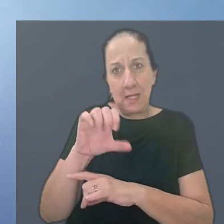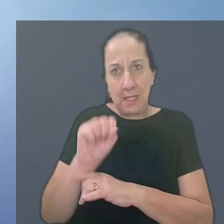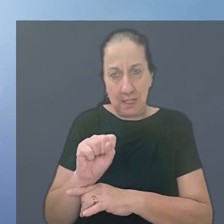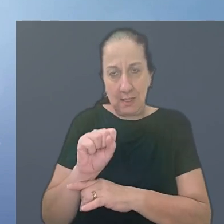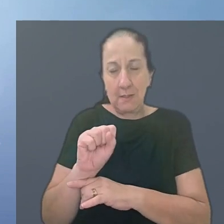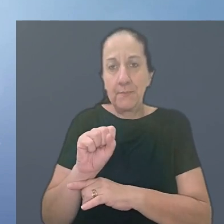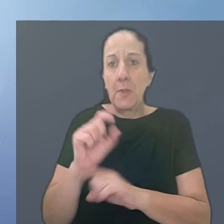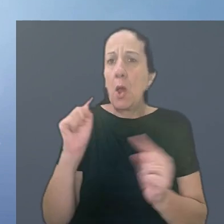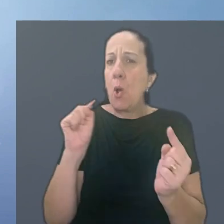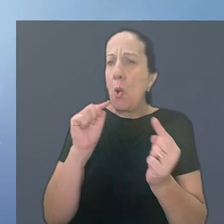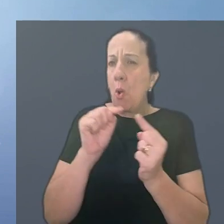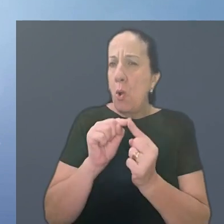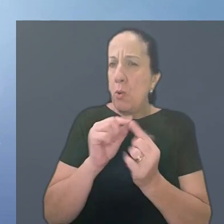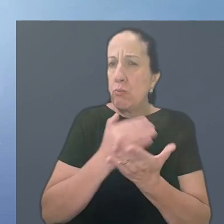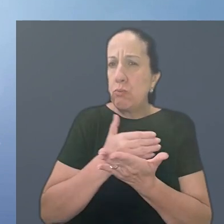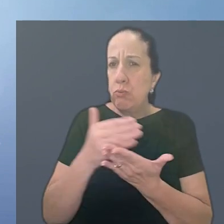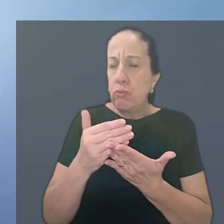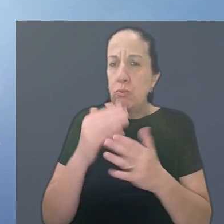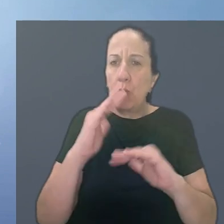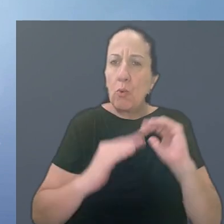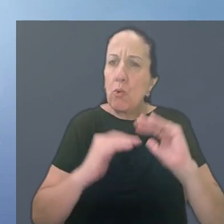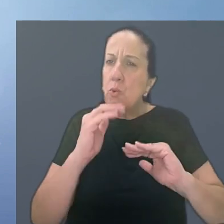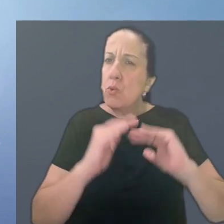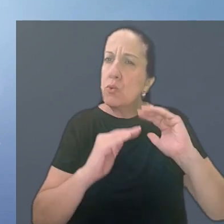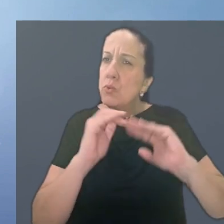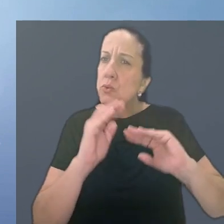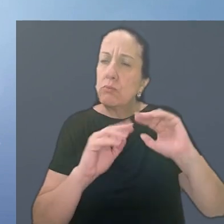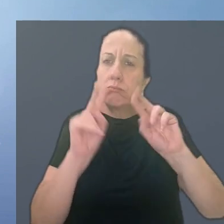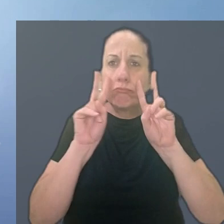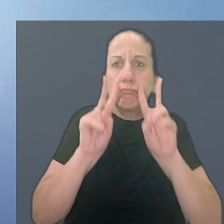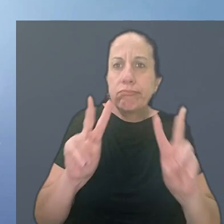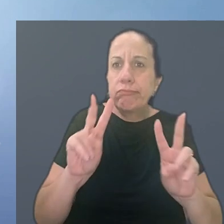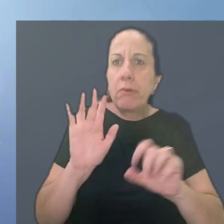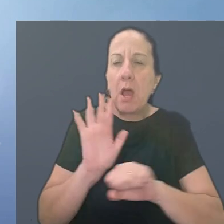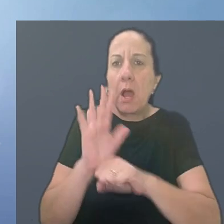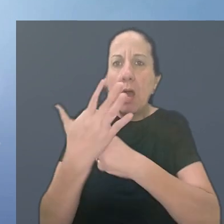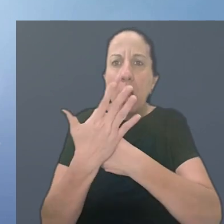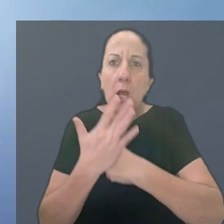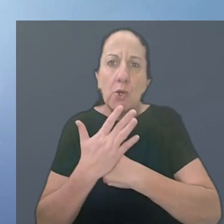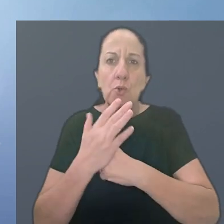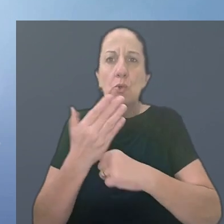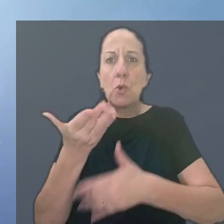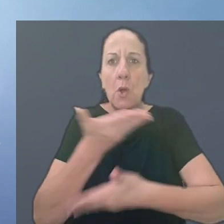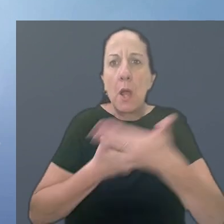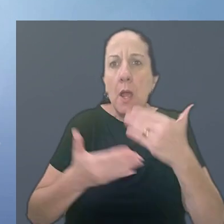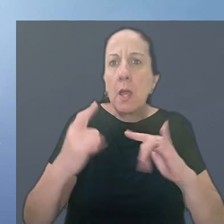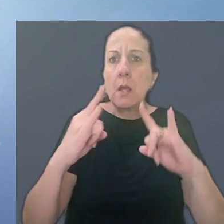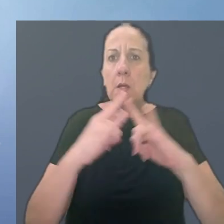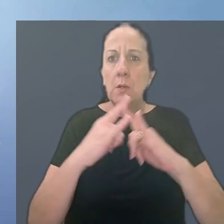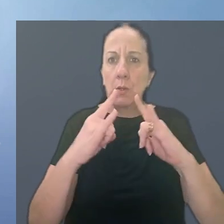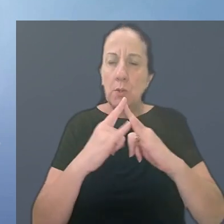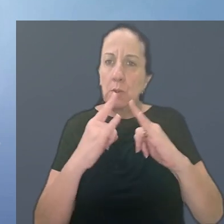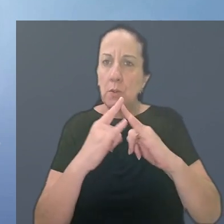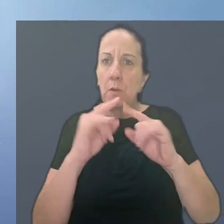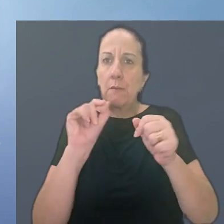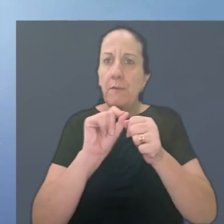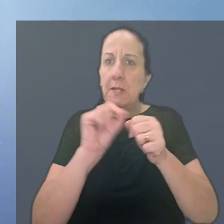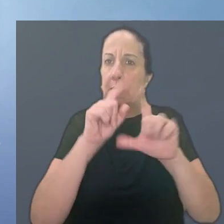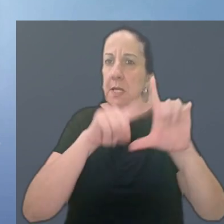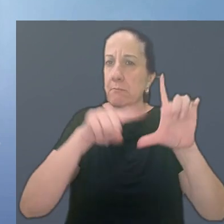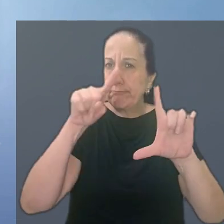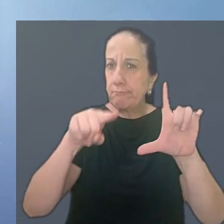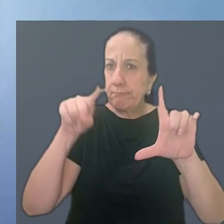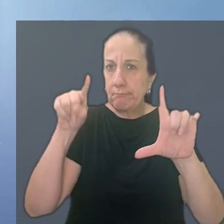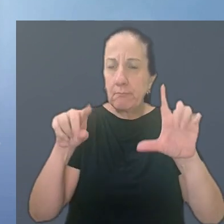Denis Marassi Jimenez. O objetivo foi dar início à construção de um canal de cooperação entre as instituições voltado à produção